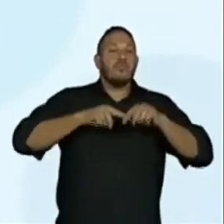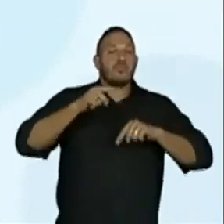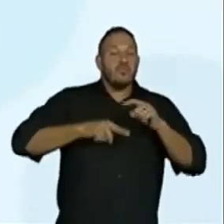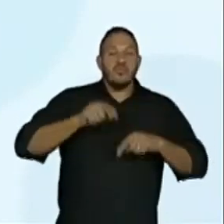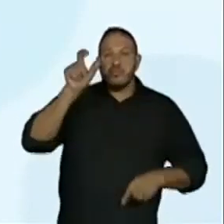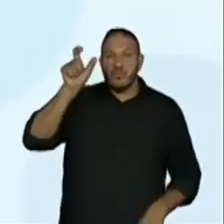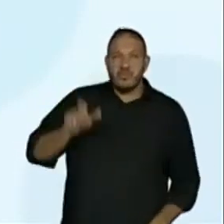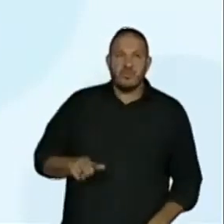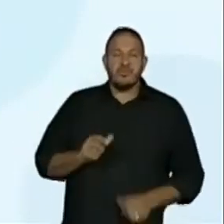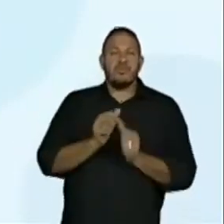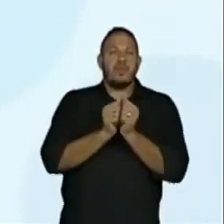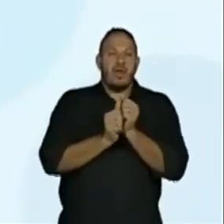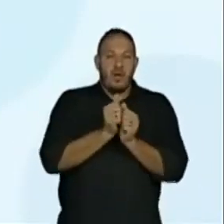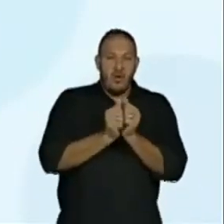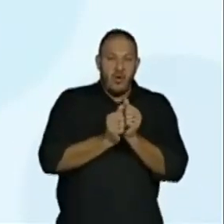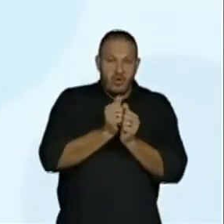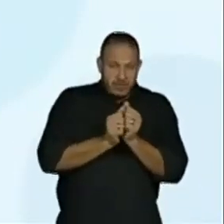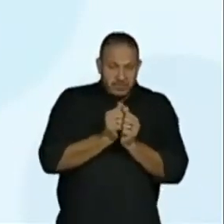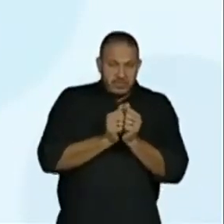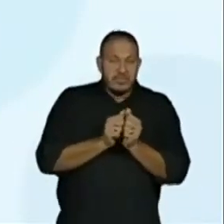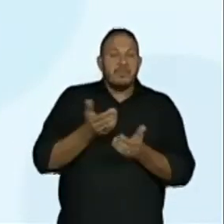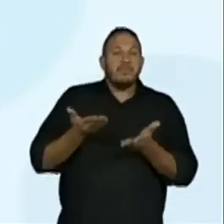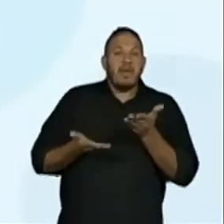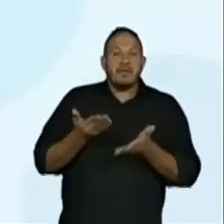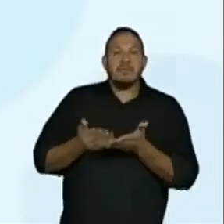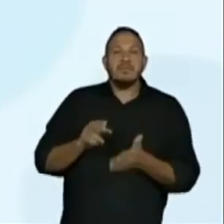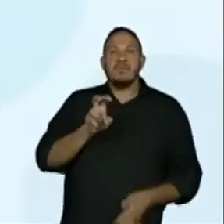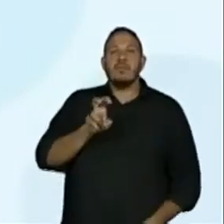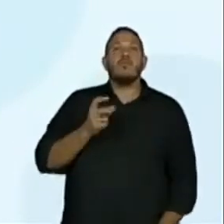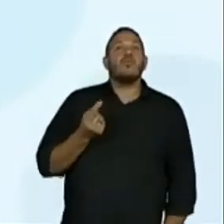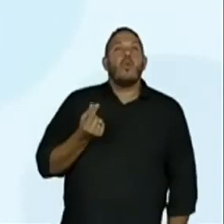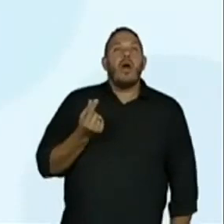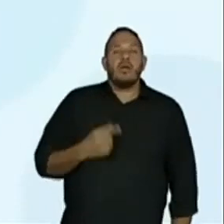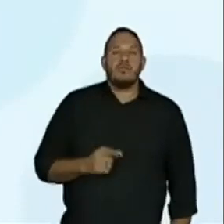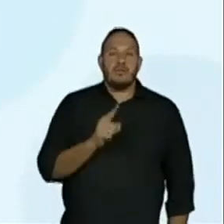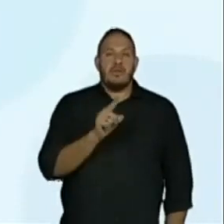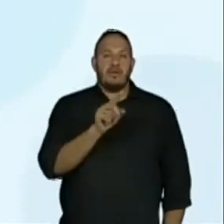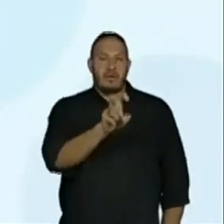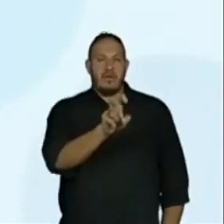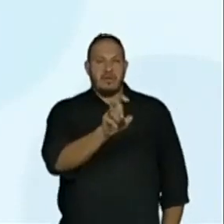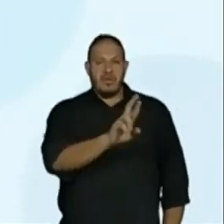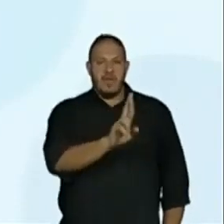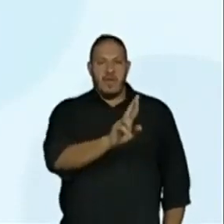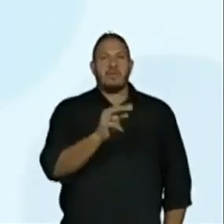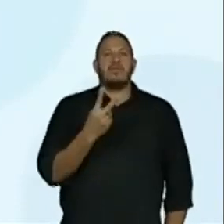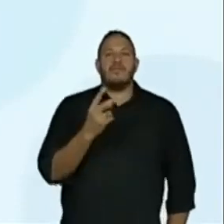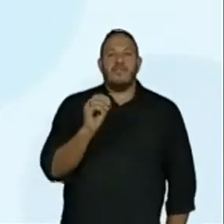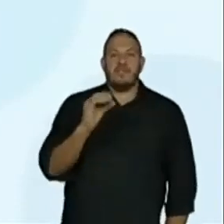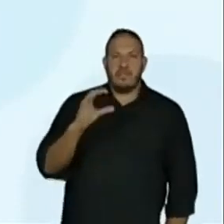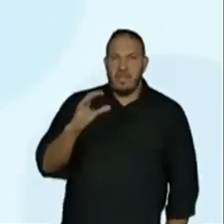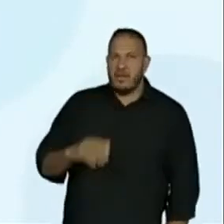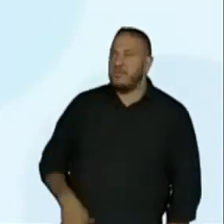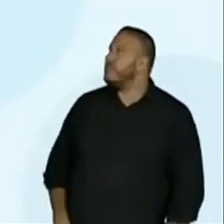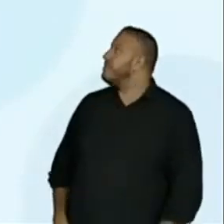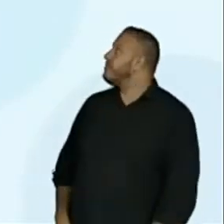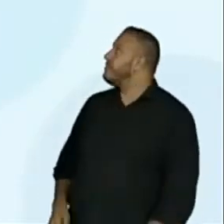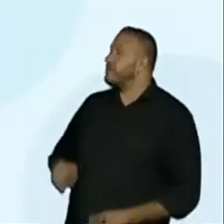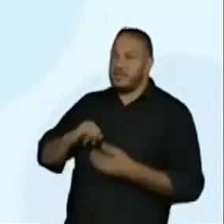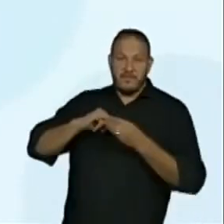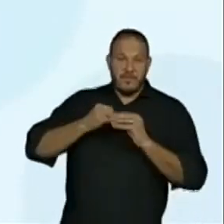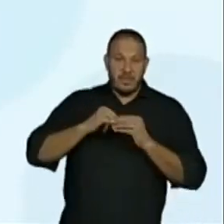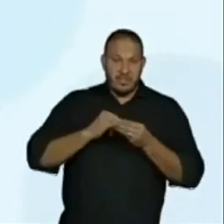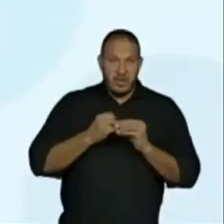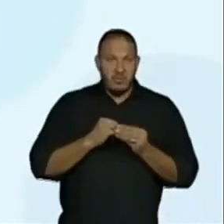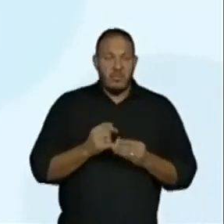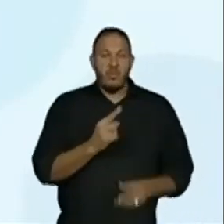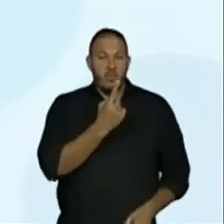Arroz, 5 quilos, o preço, R$ 15,20. Feijão, 1 quilo, o